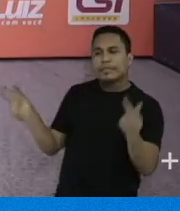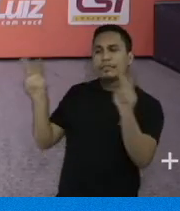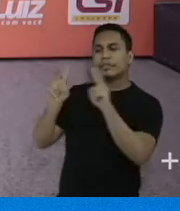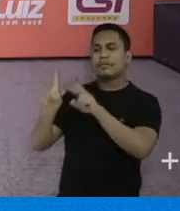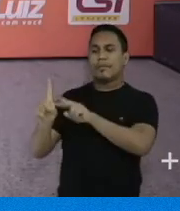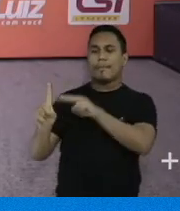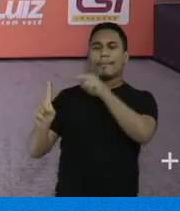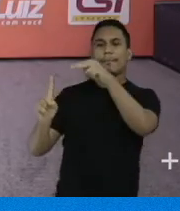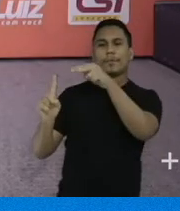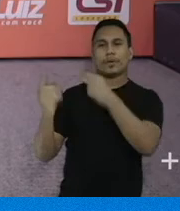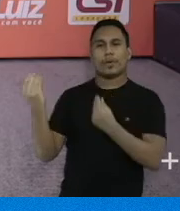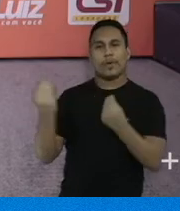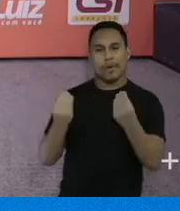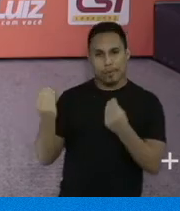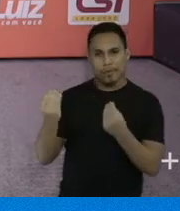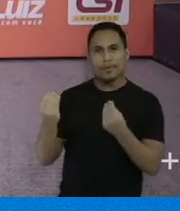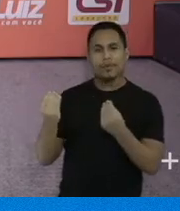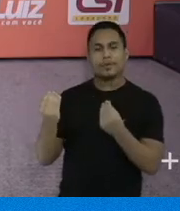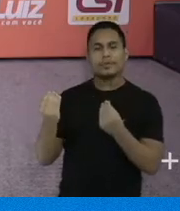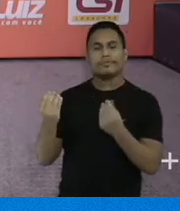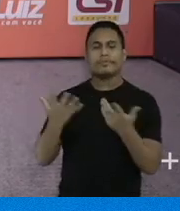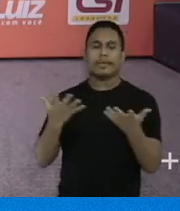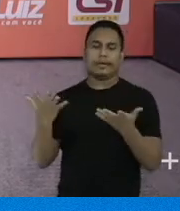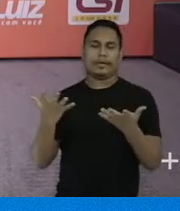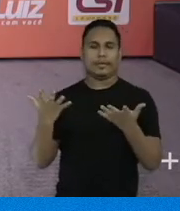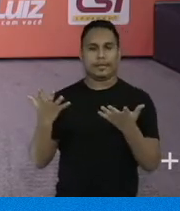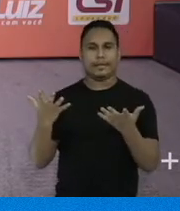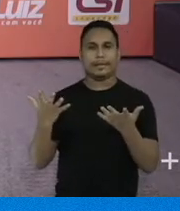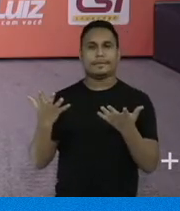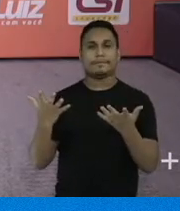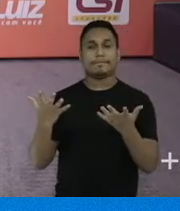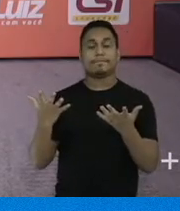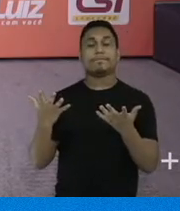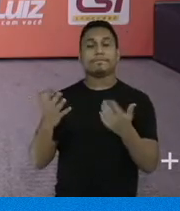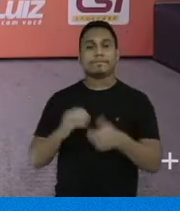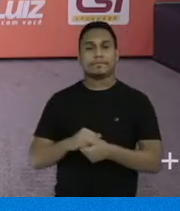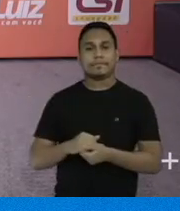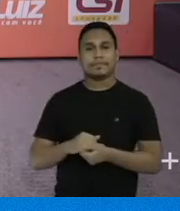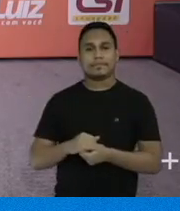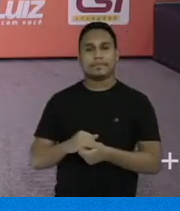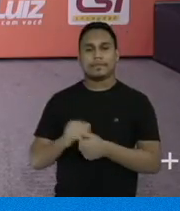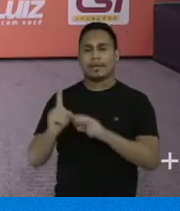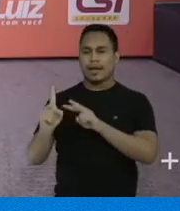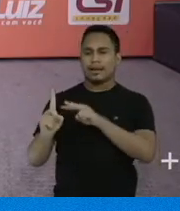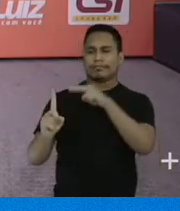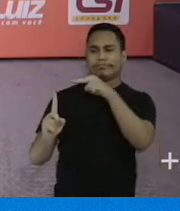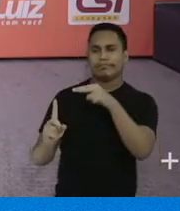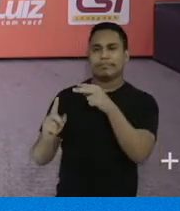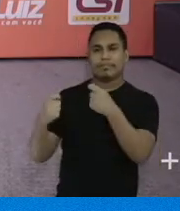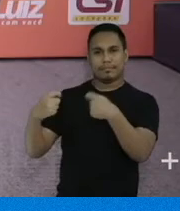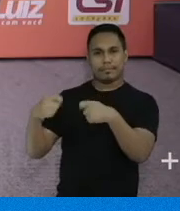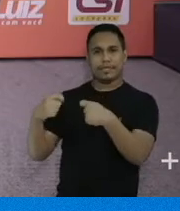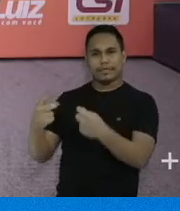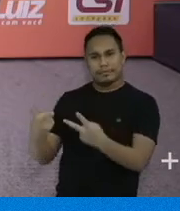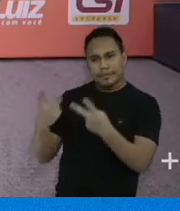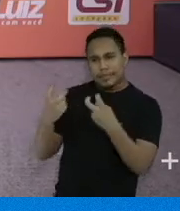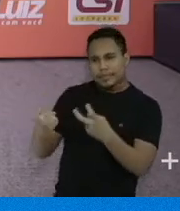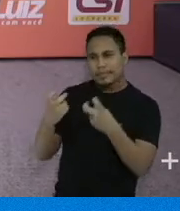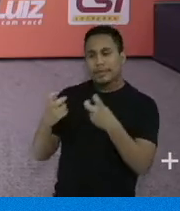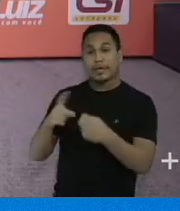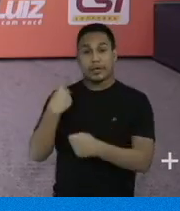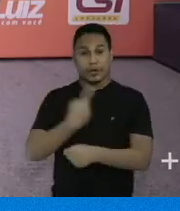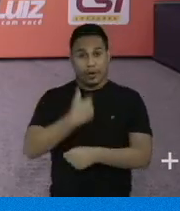aspectos. O mais assim, a circunferência abdominal é um aspecto muito relevante. A gente sabe hoje